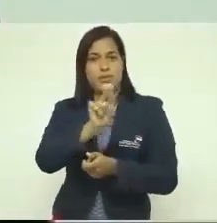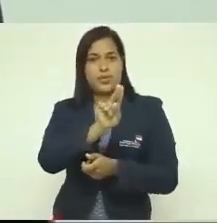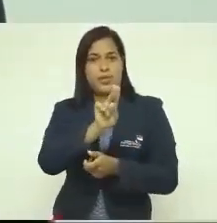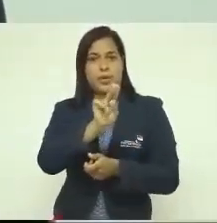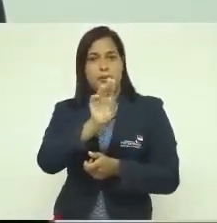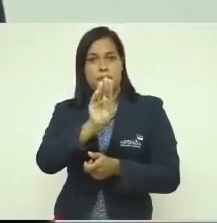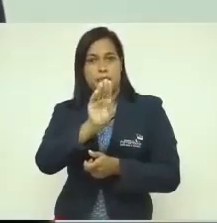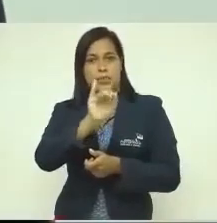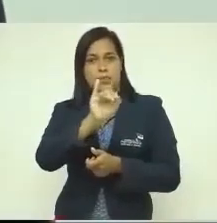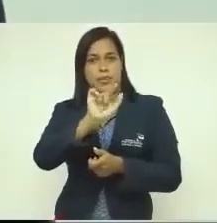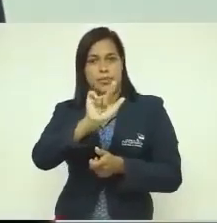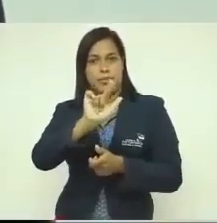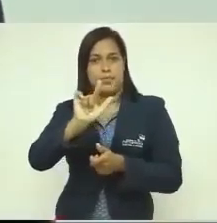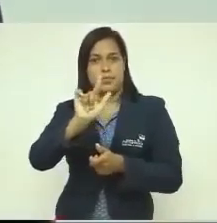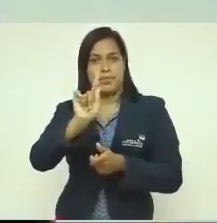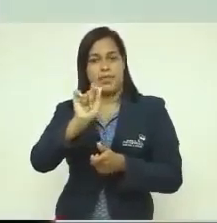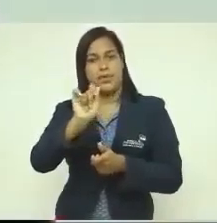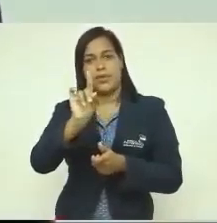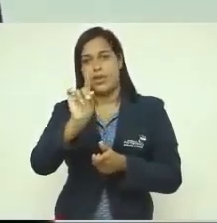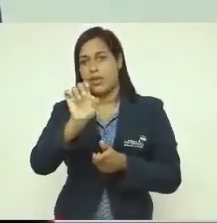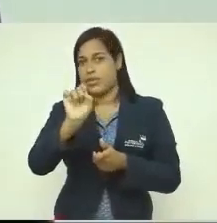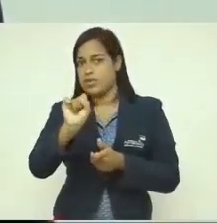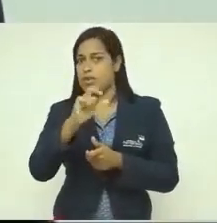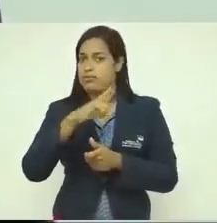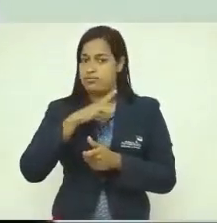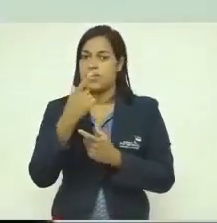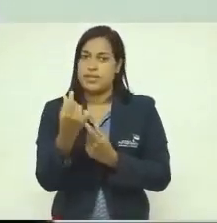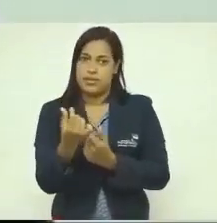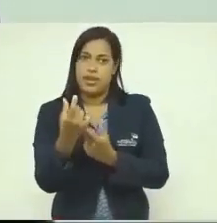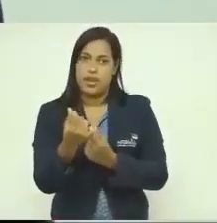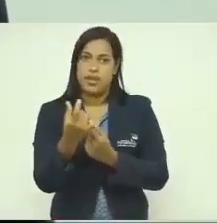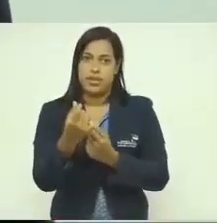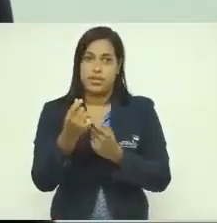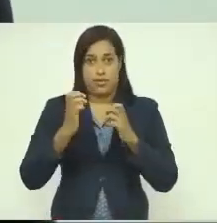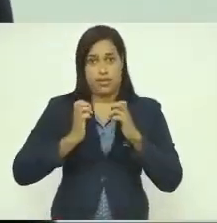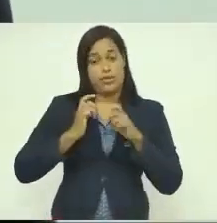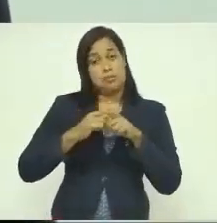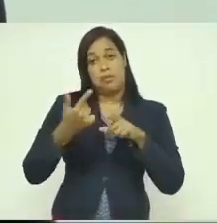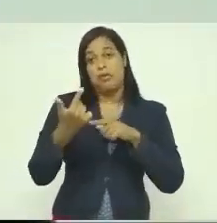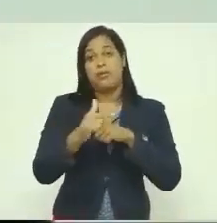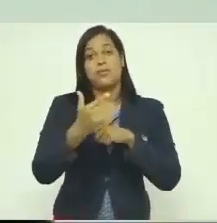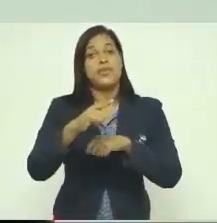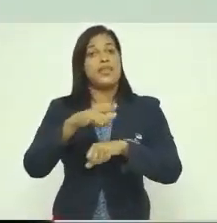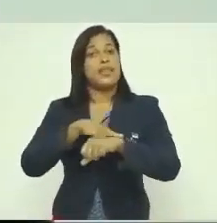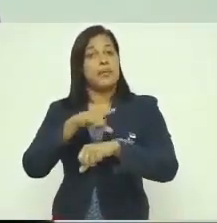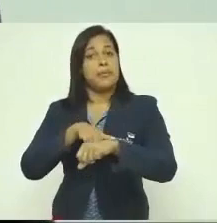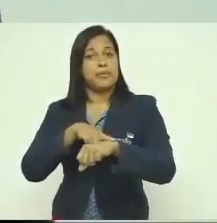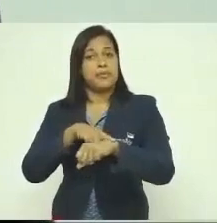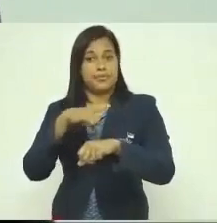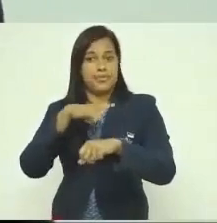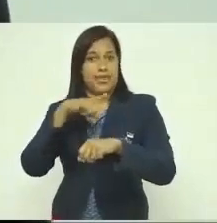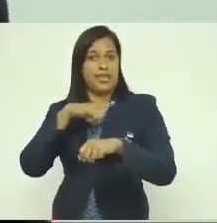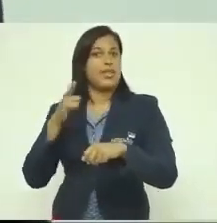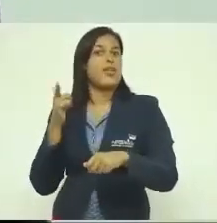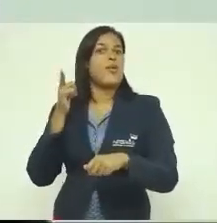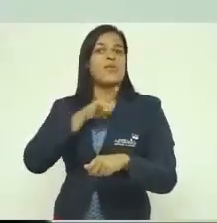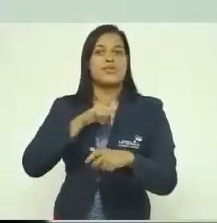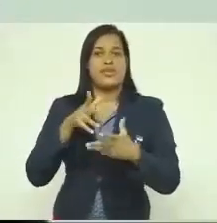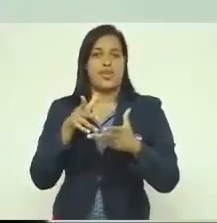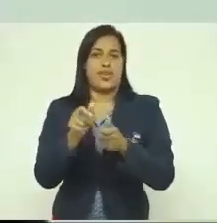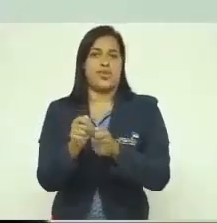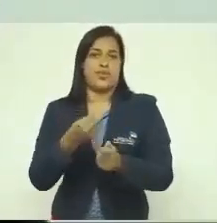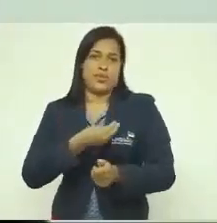planeta. Ele possivelmente tem dinheiro para ter tudo, mas ele não tem tempo para ter tudo. Então,